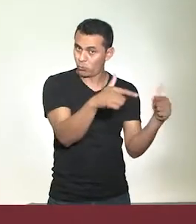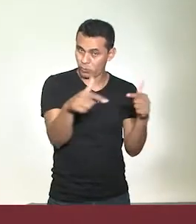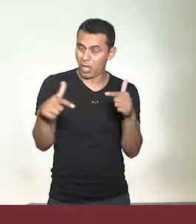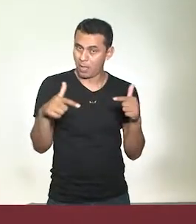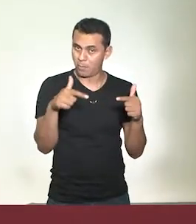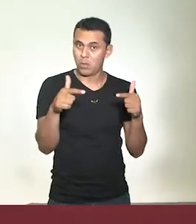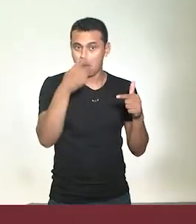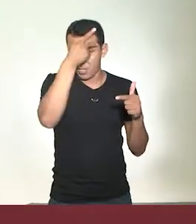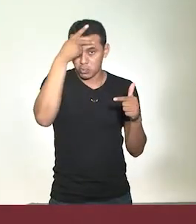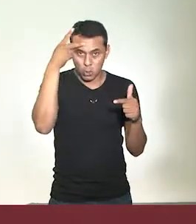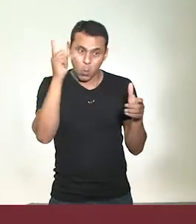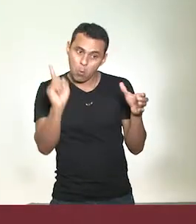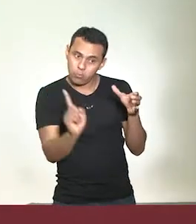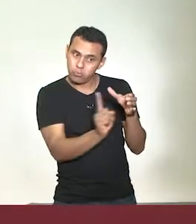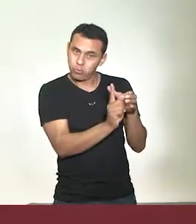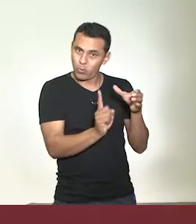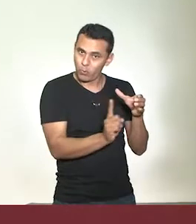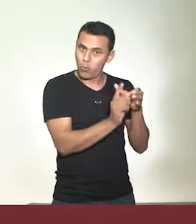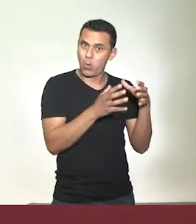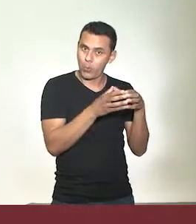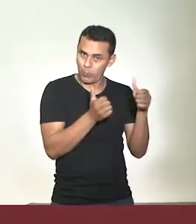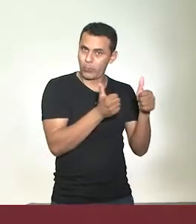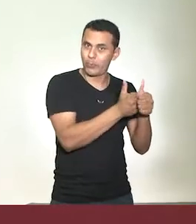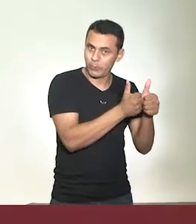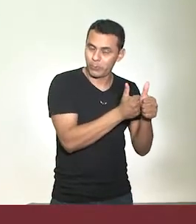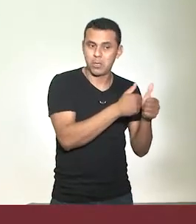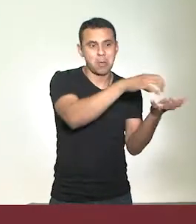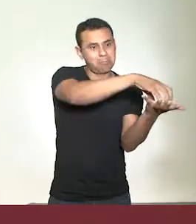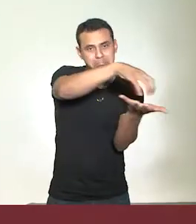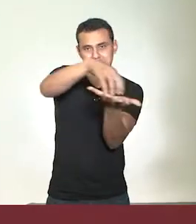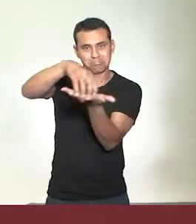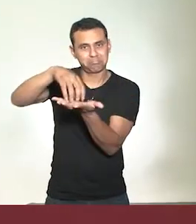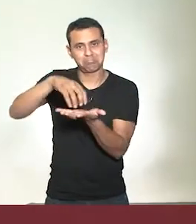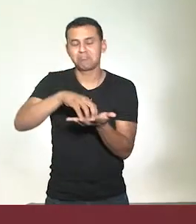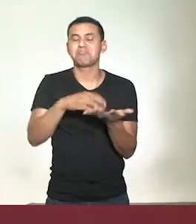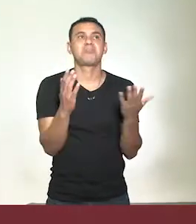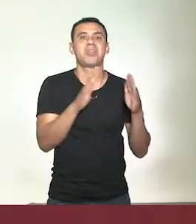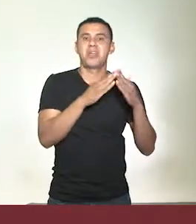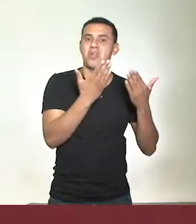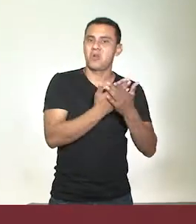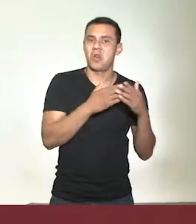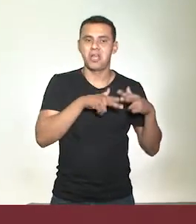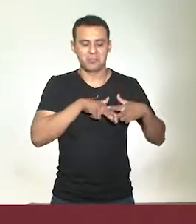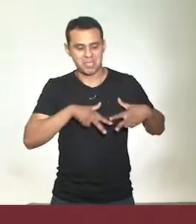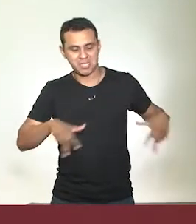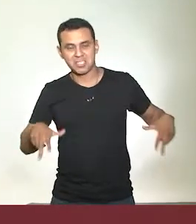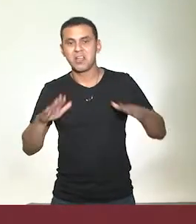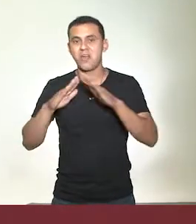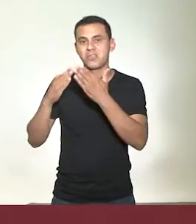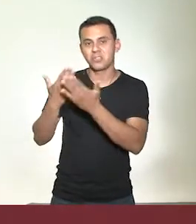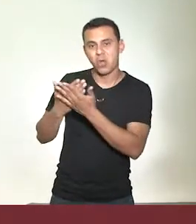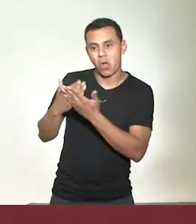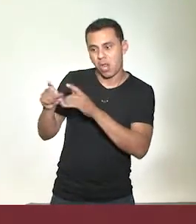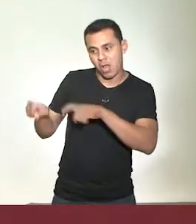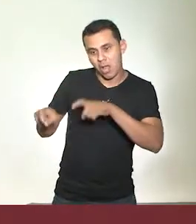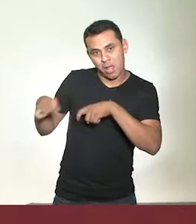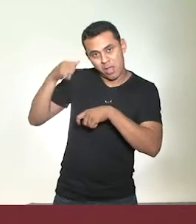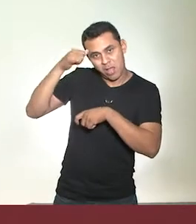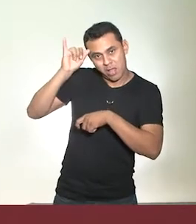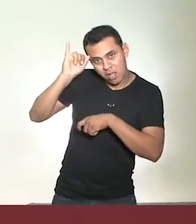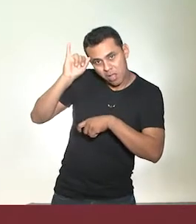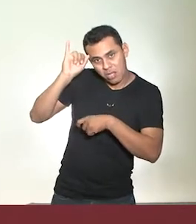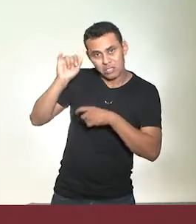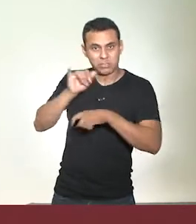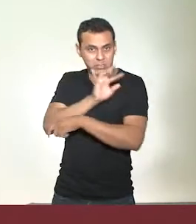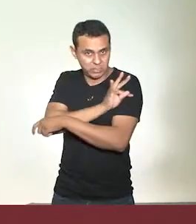indicados né pelos centros Colégio de Aplicação escola agrotécnica e